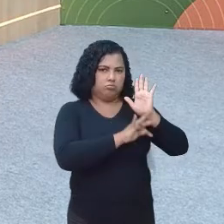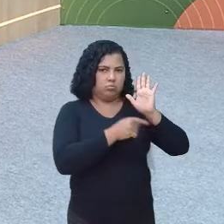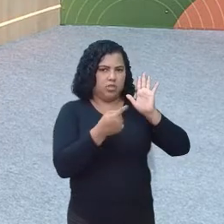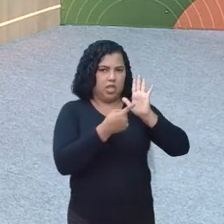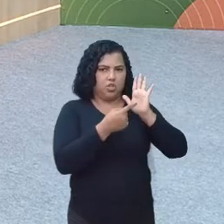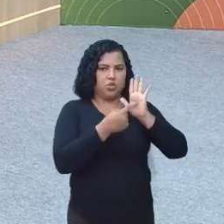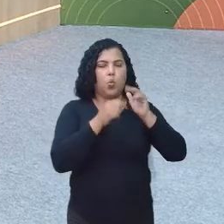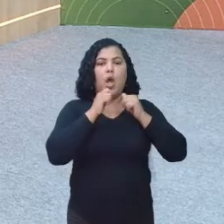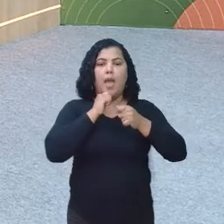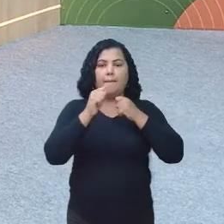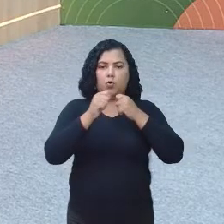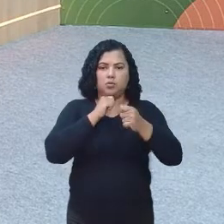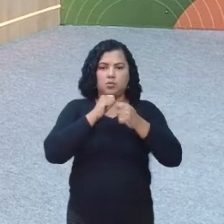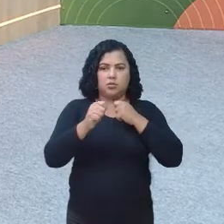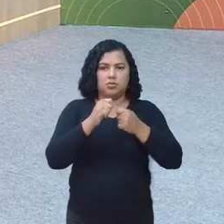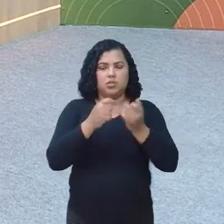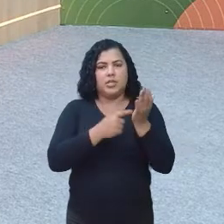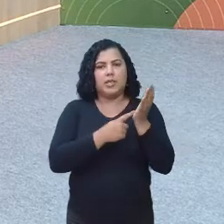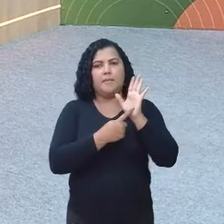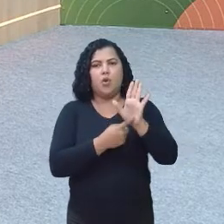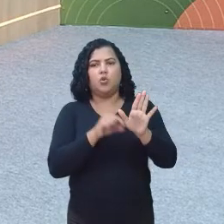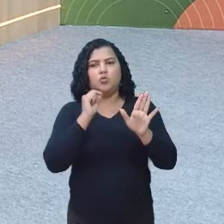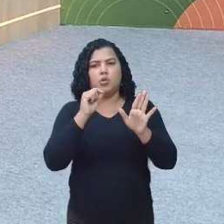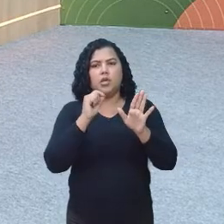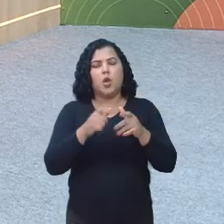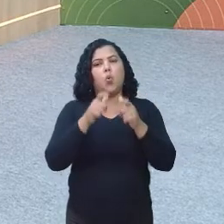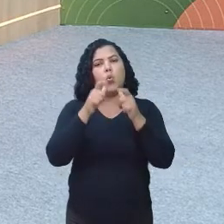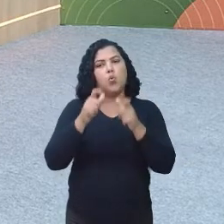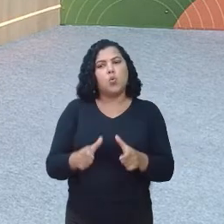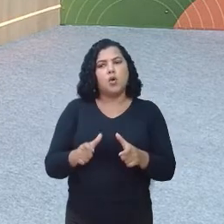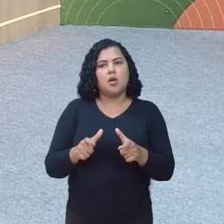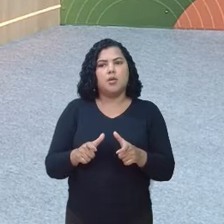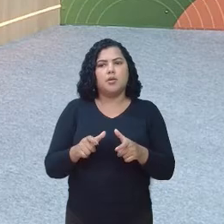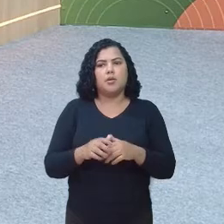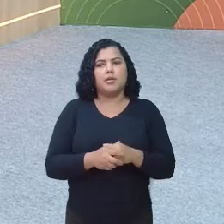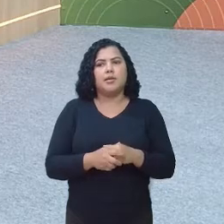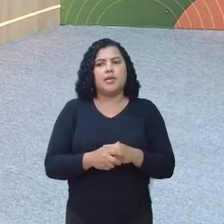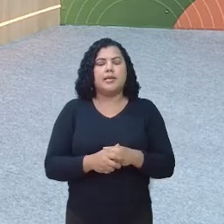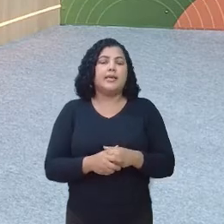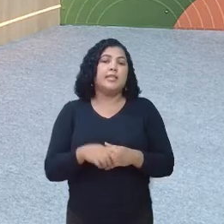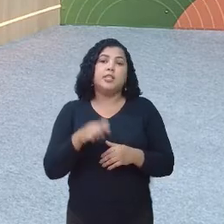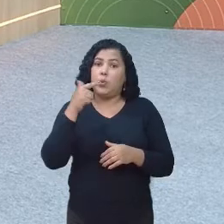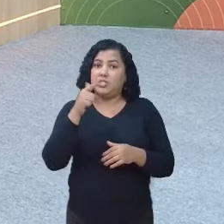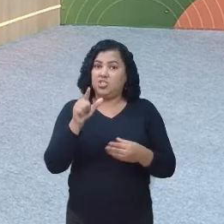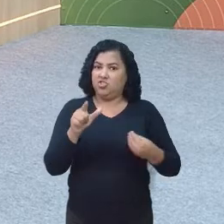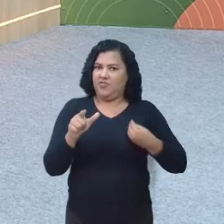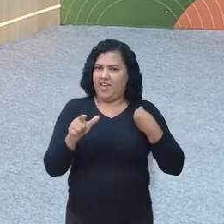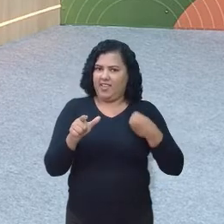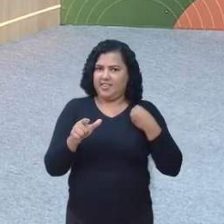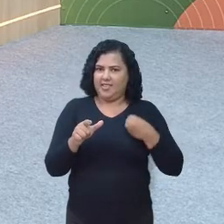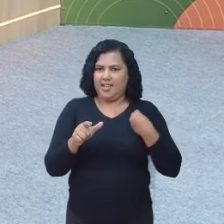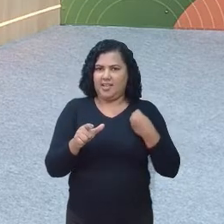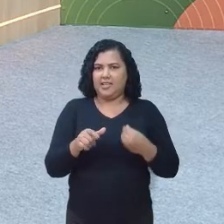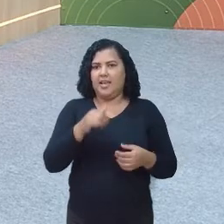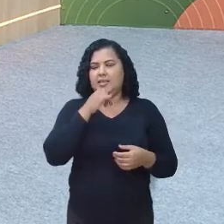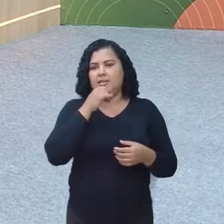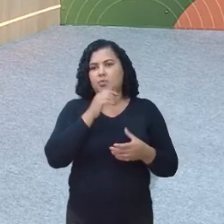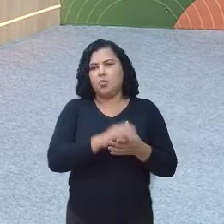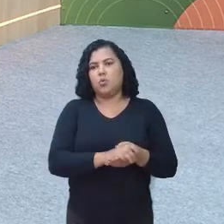reportagem em que é um lugar que foi criado, é um lugar de fantasia, criado para que